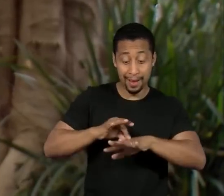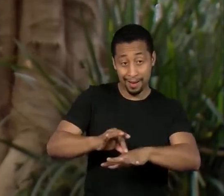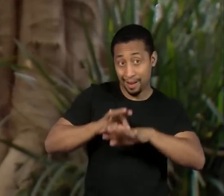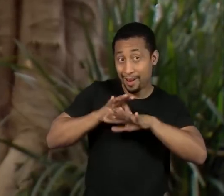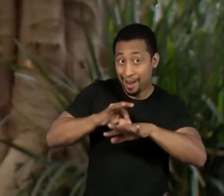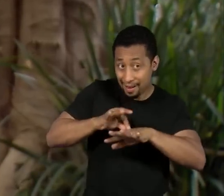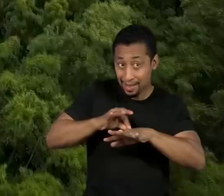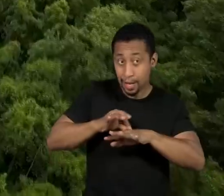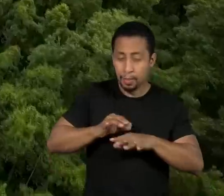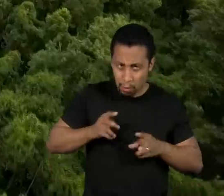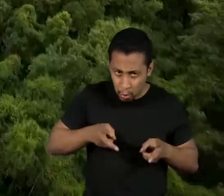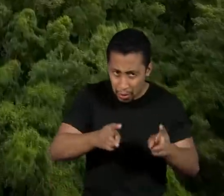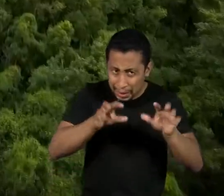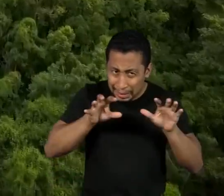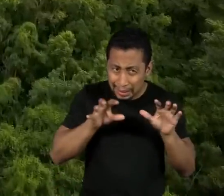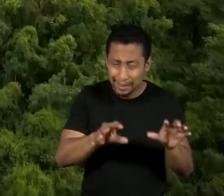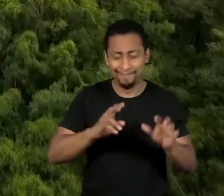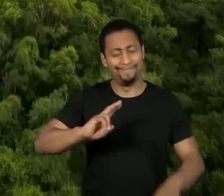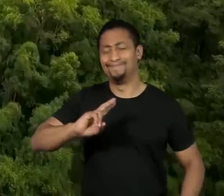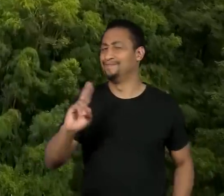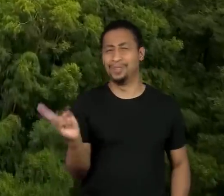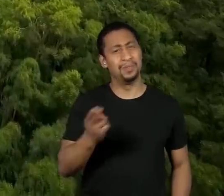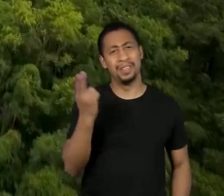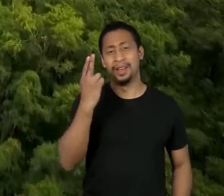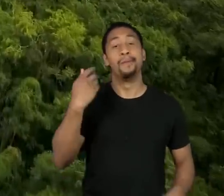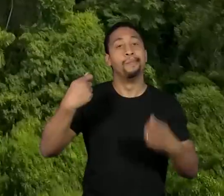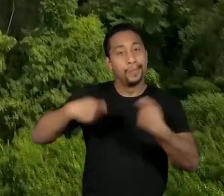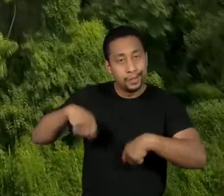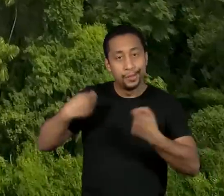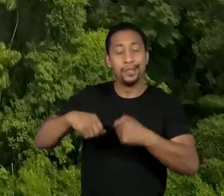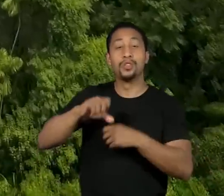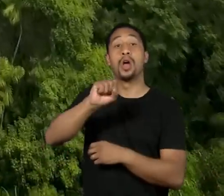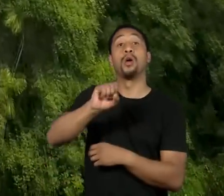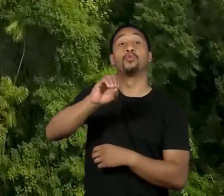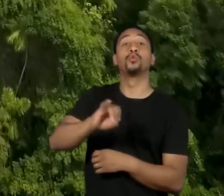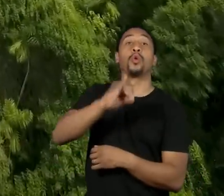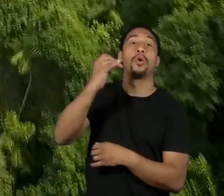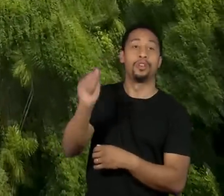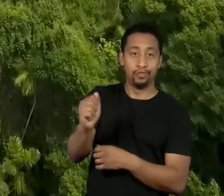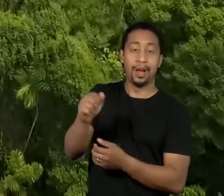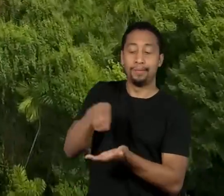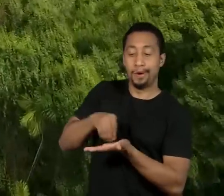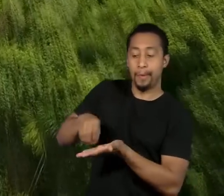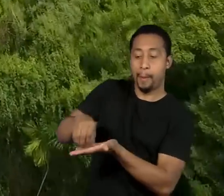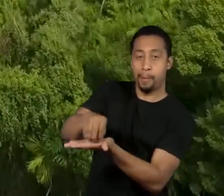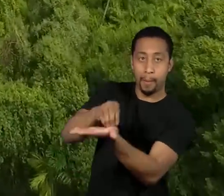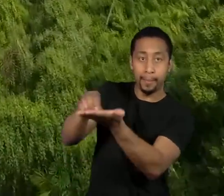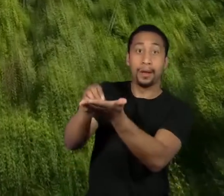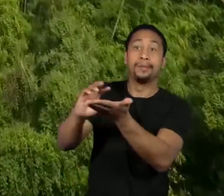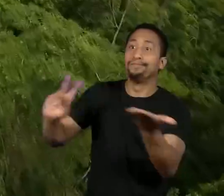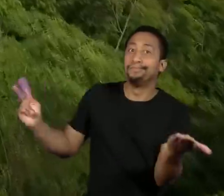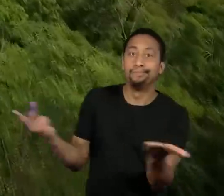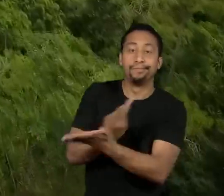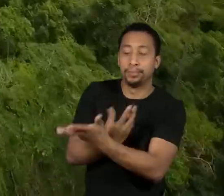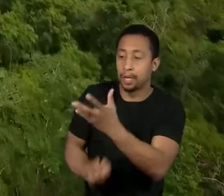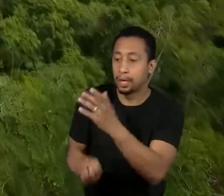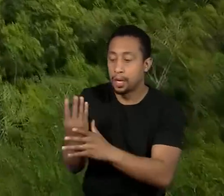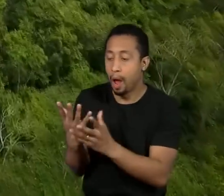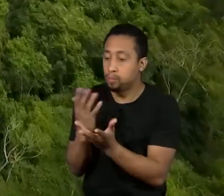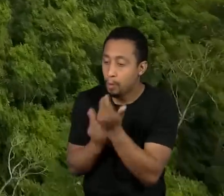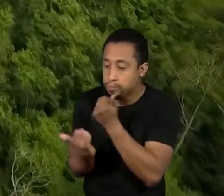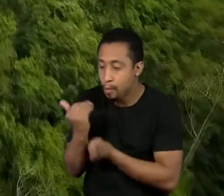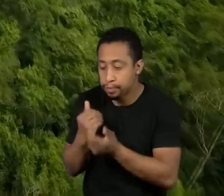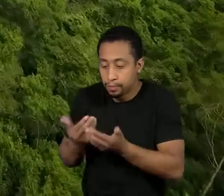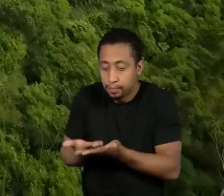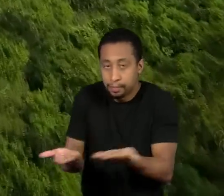forma insustentável, porque você vai precisar cada vez plantar mais soja, soja que vai virar ração, também implica a derrubada da floresta, que por sua vez é um